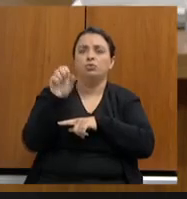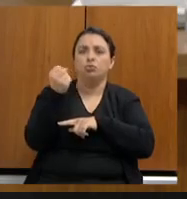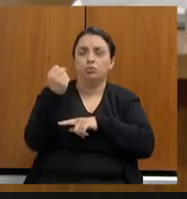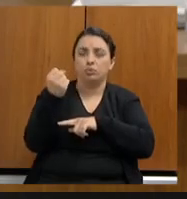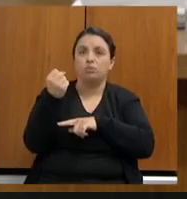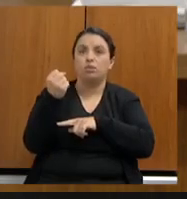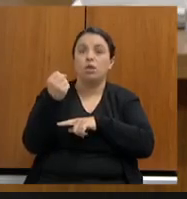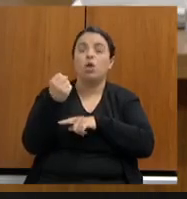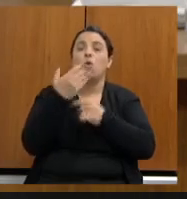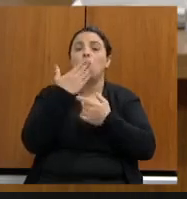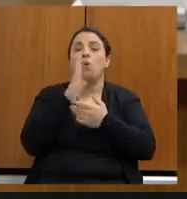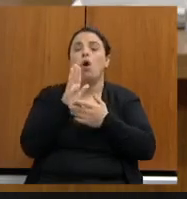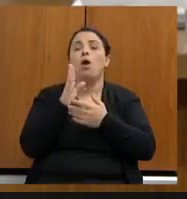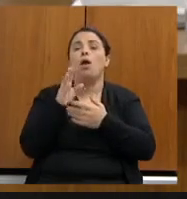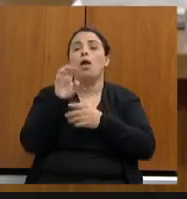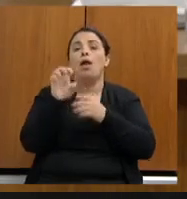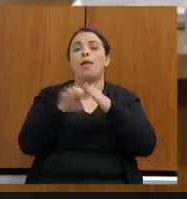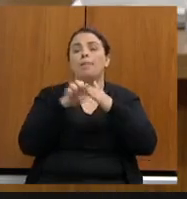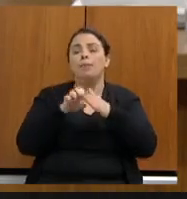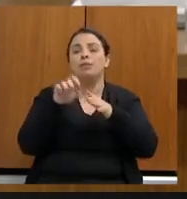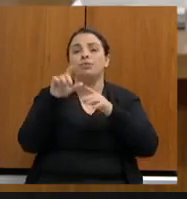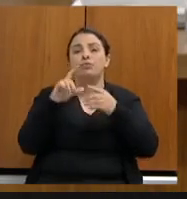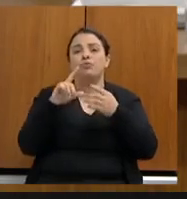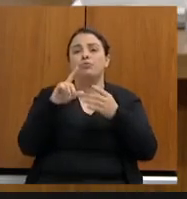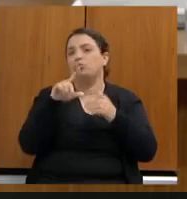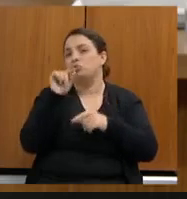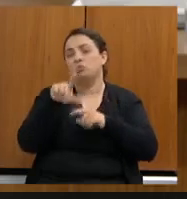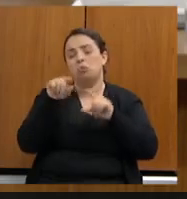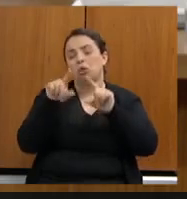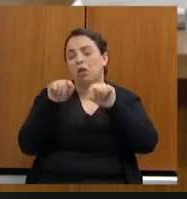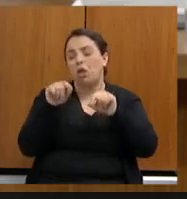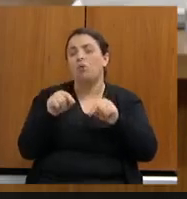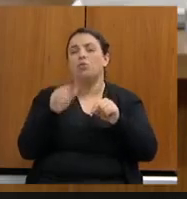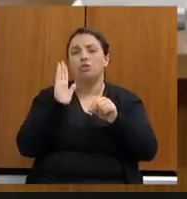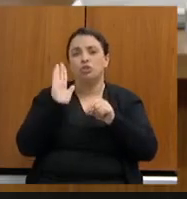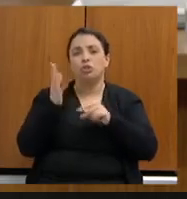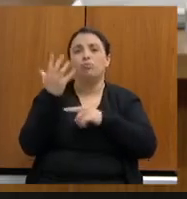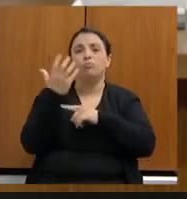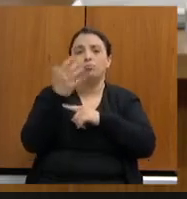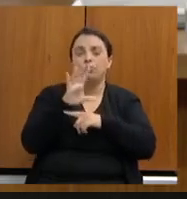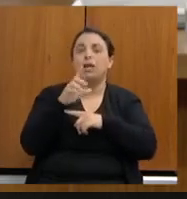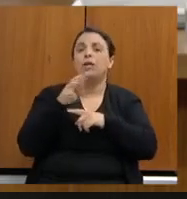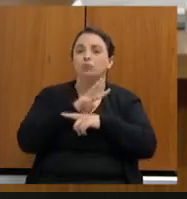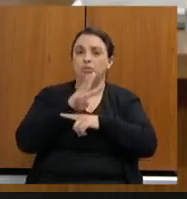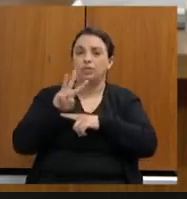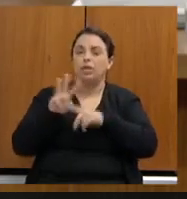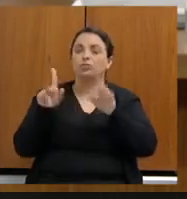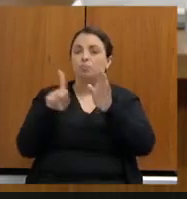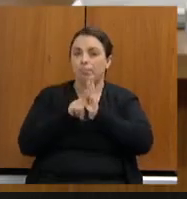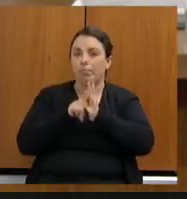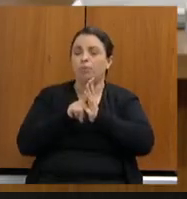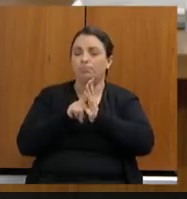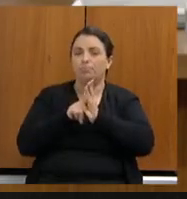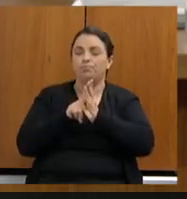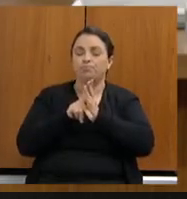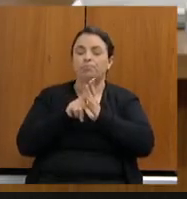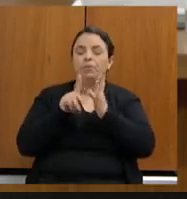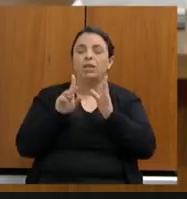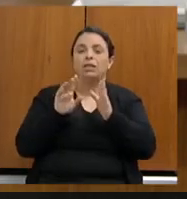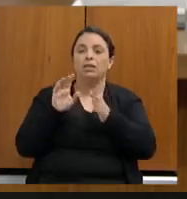tá tudo efetivamente é publicado no nosso site e correlação aumento essa é uma remuneração de todos nós